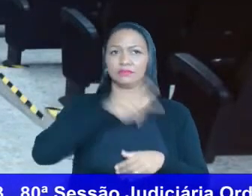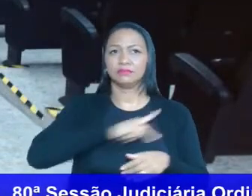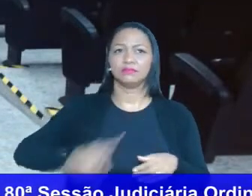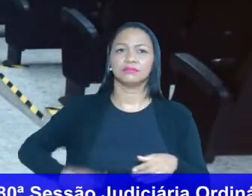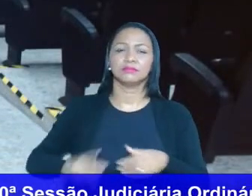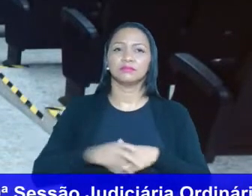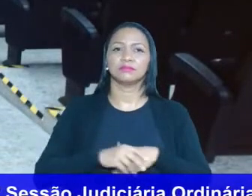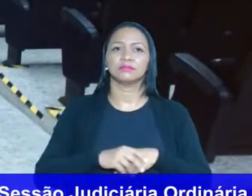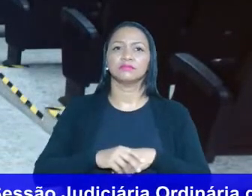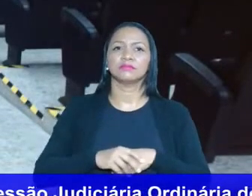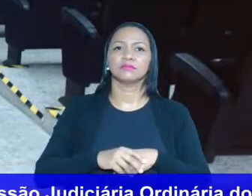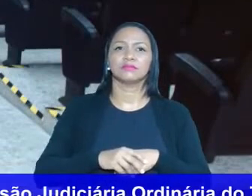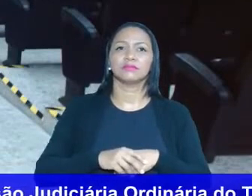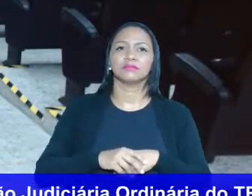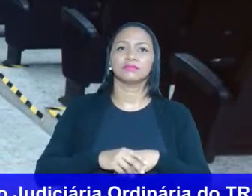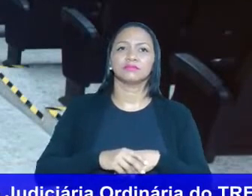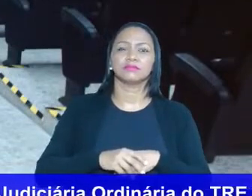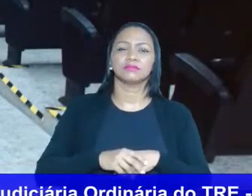Apertar, Paulo.